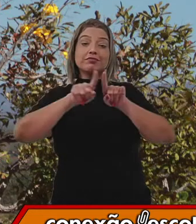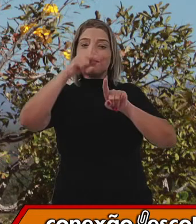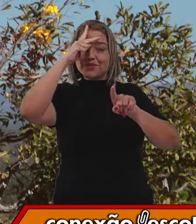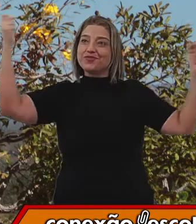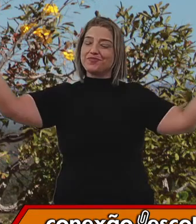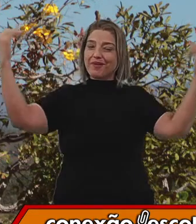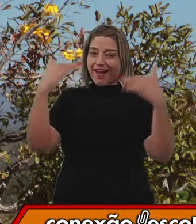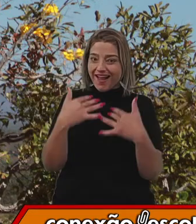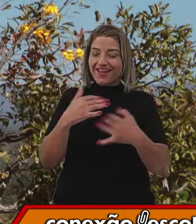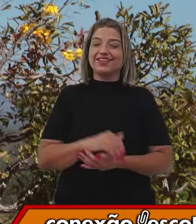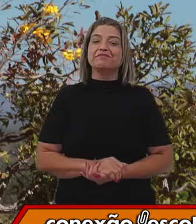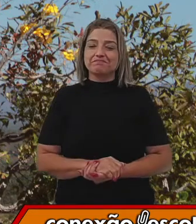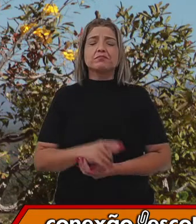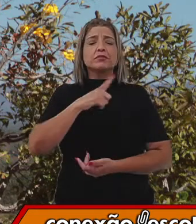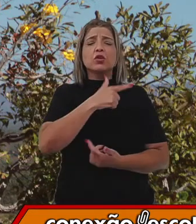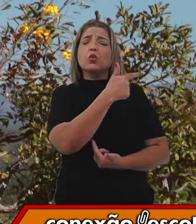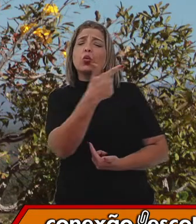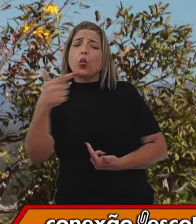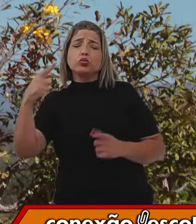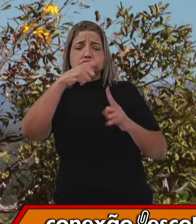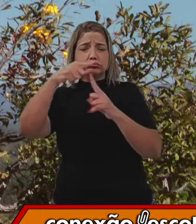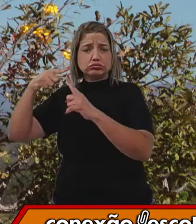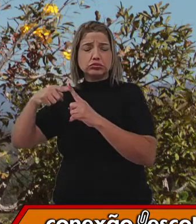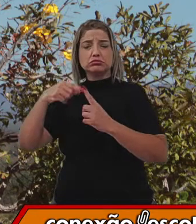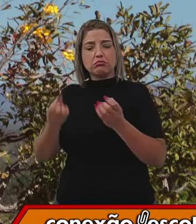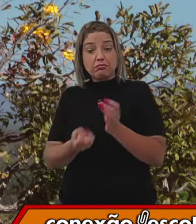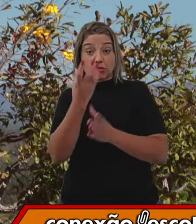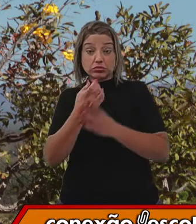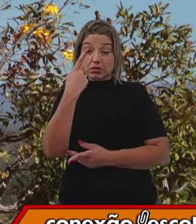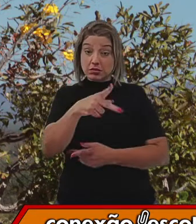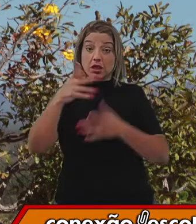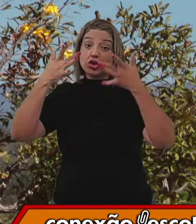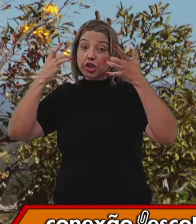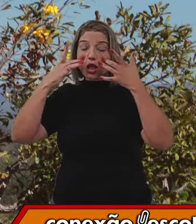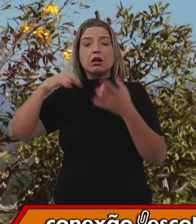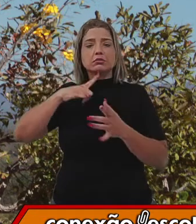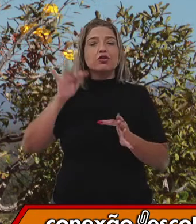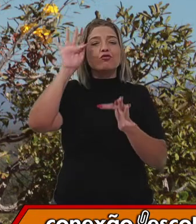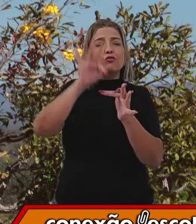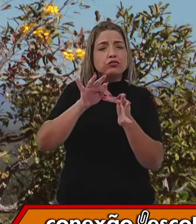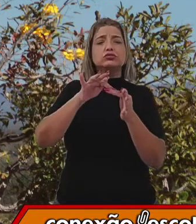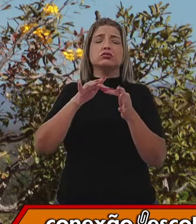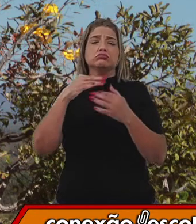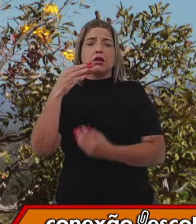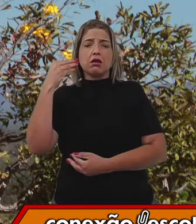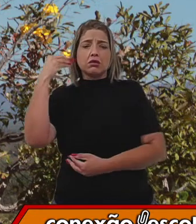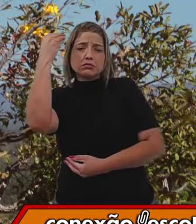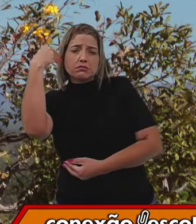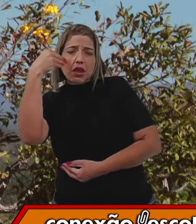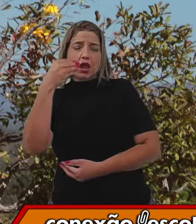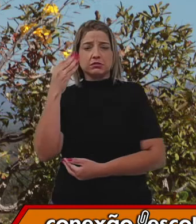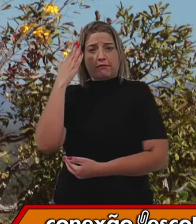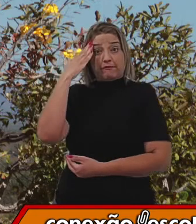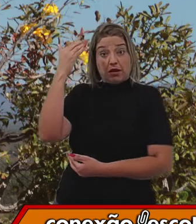Outros tipos de produções teatrais podem envolver outras pessoas com funções ou talentos